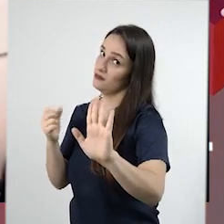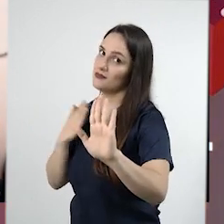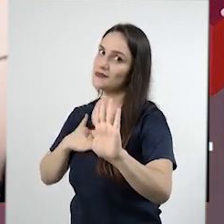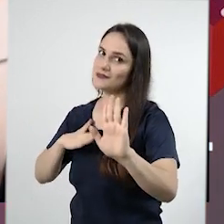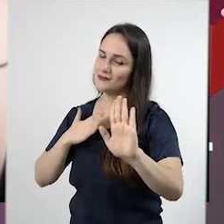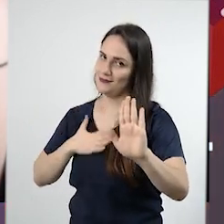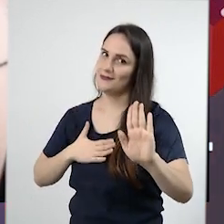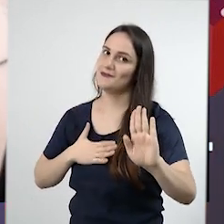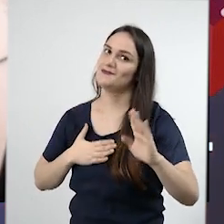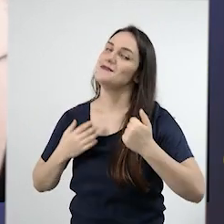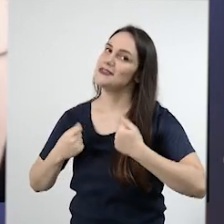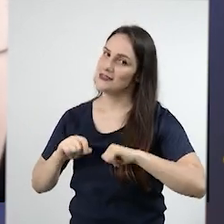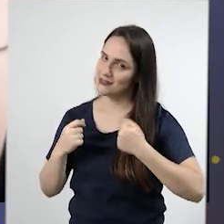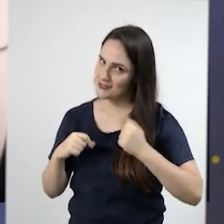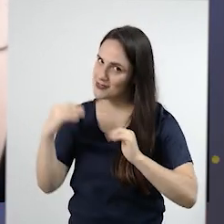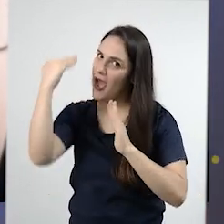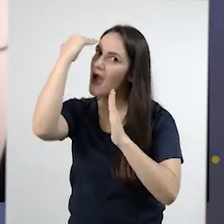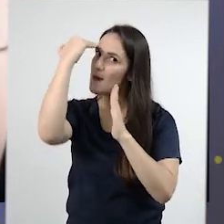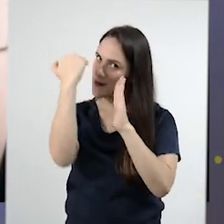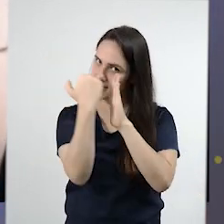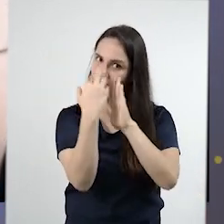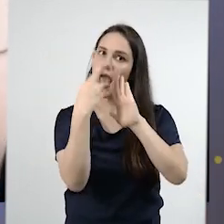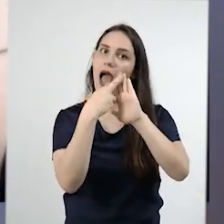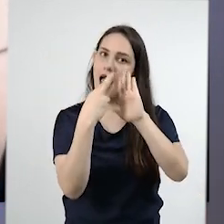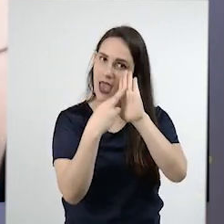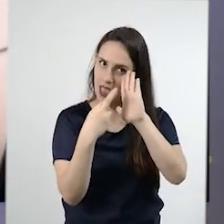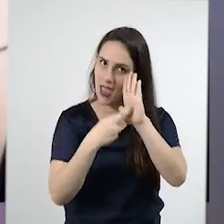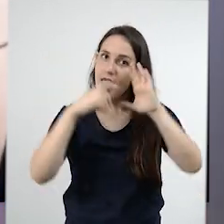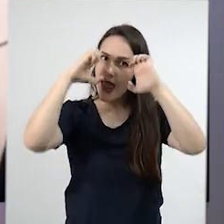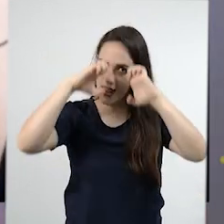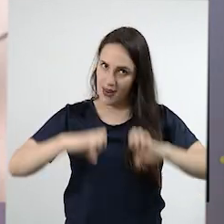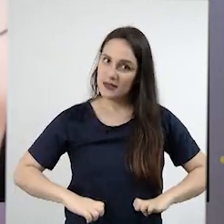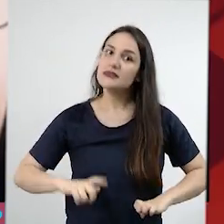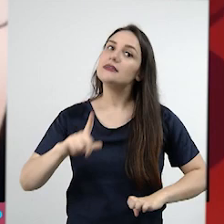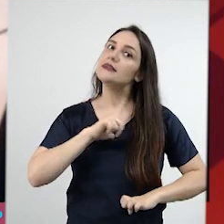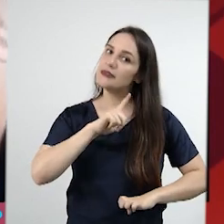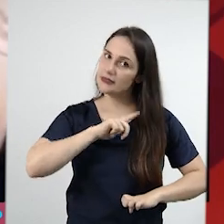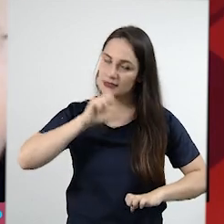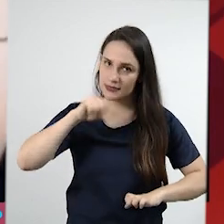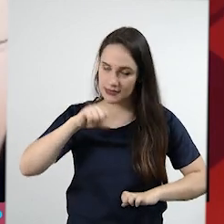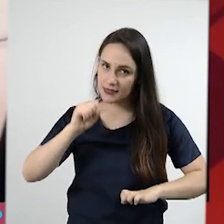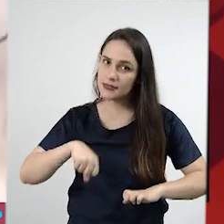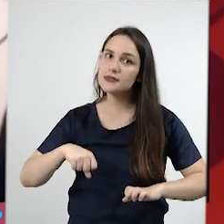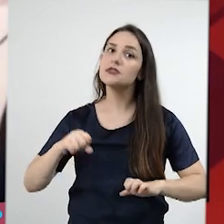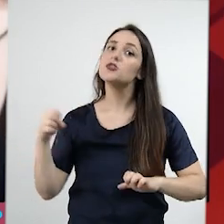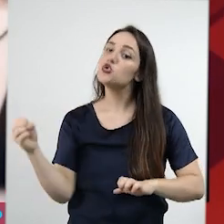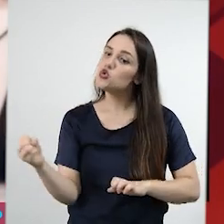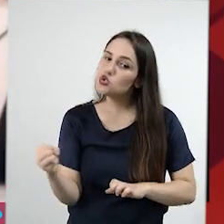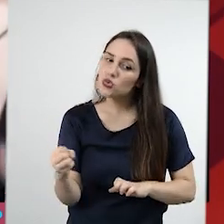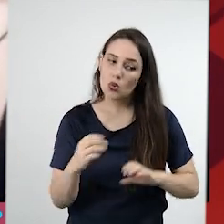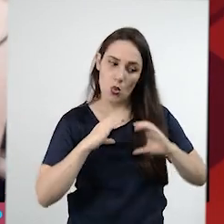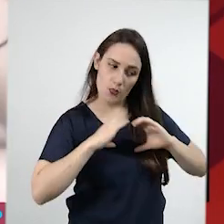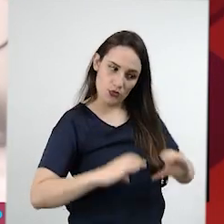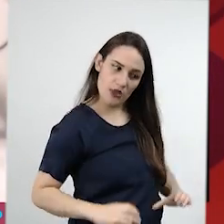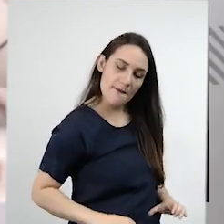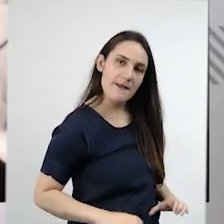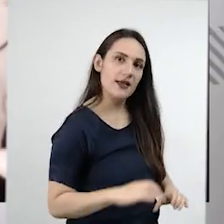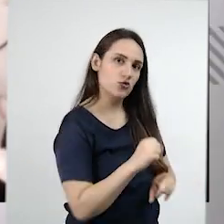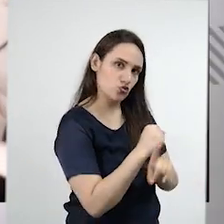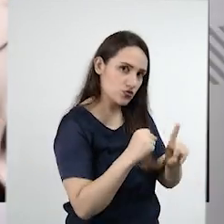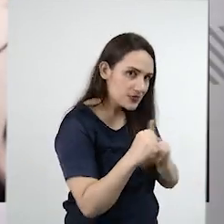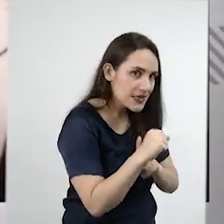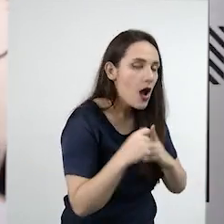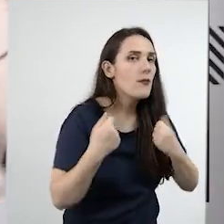essas regras, essas formas de se relacionar do mundo real para o mundo virtual. Então, eu penso que a